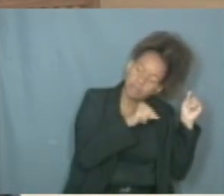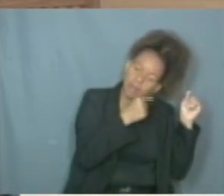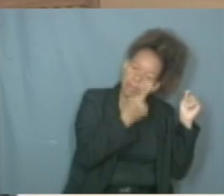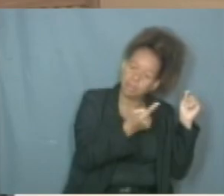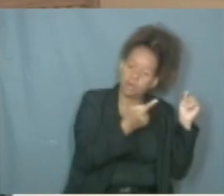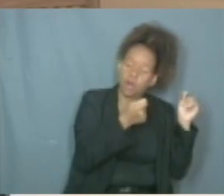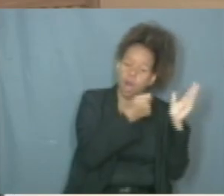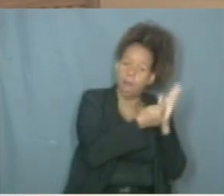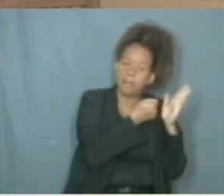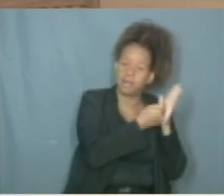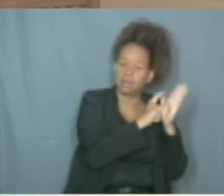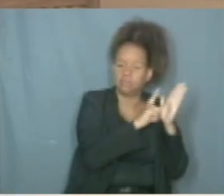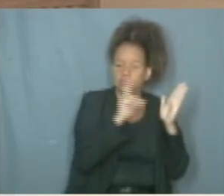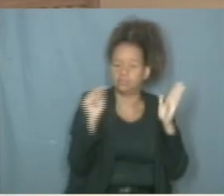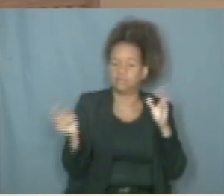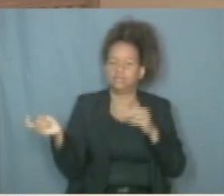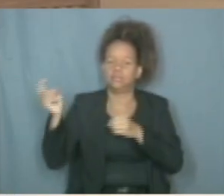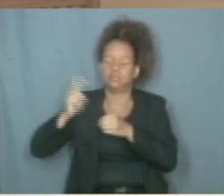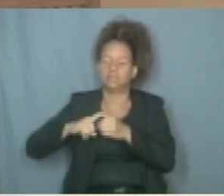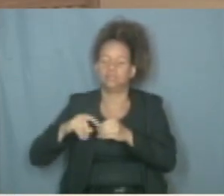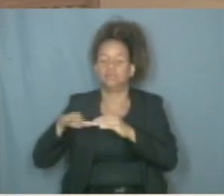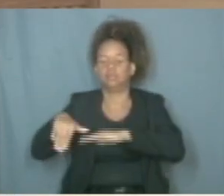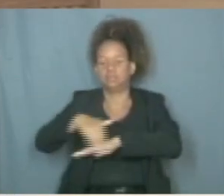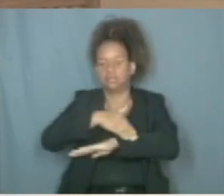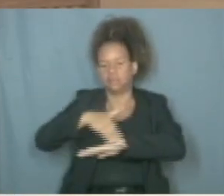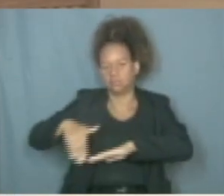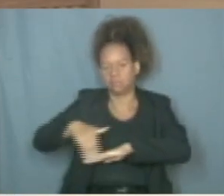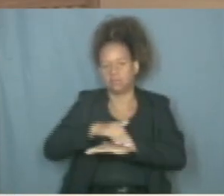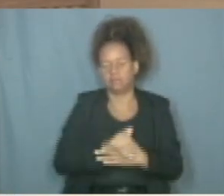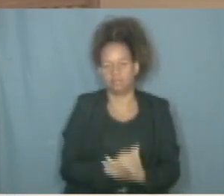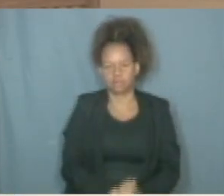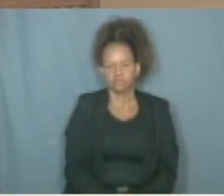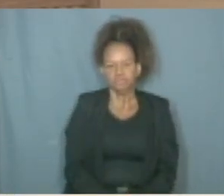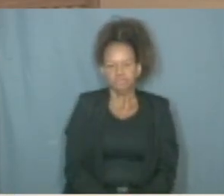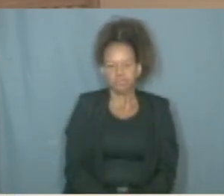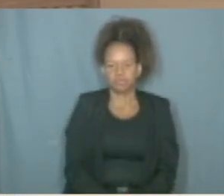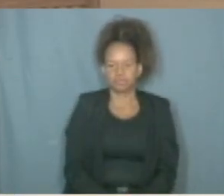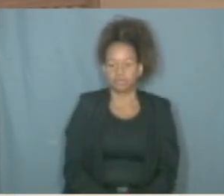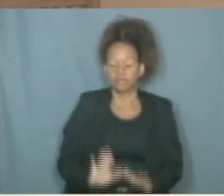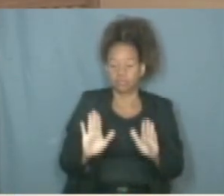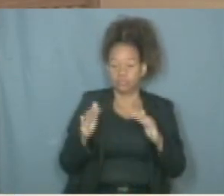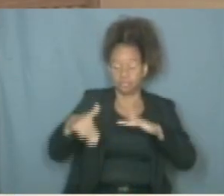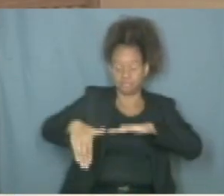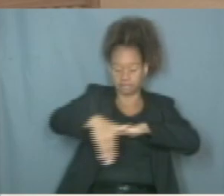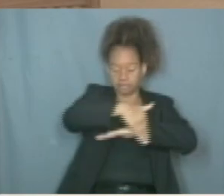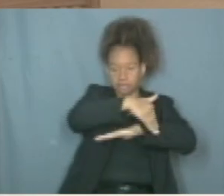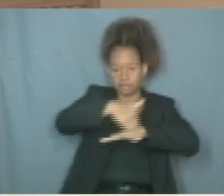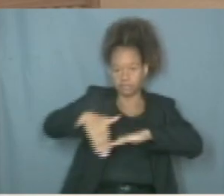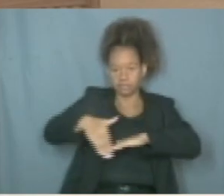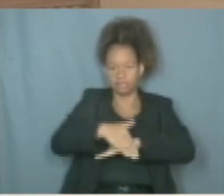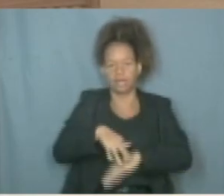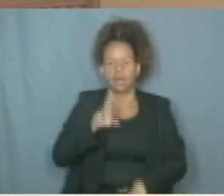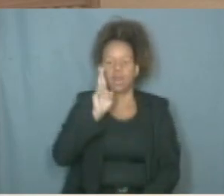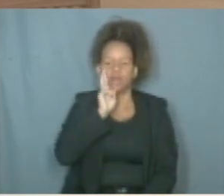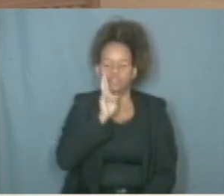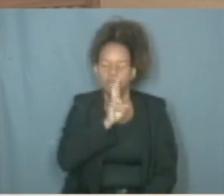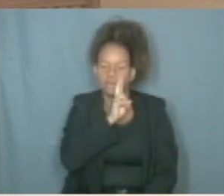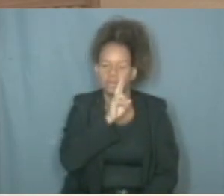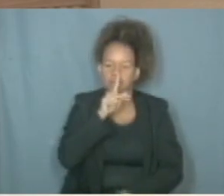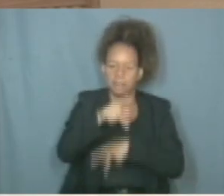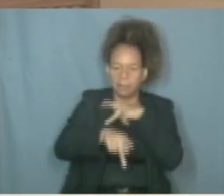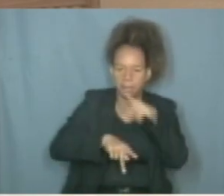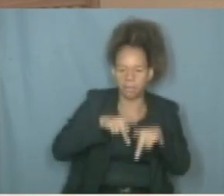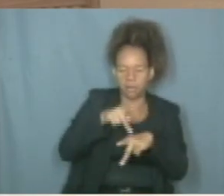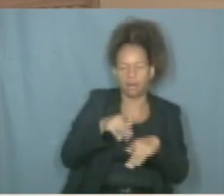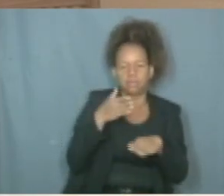é obrigada a sair, a voltar para a rua. Na rua ela busca um restaurante popular